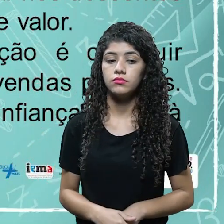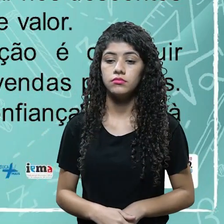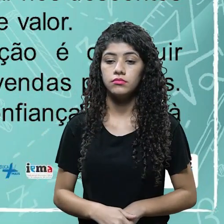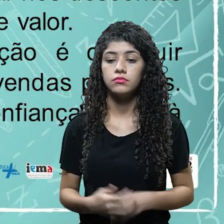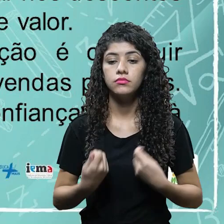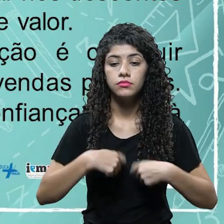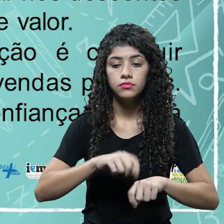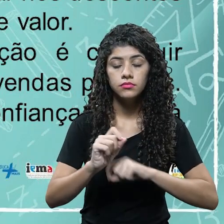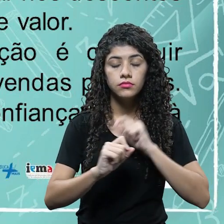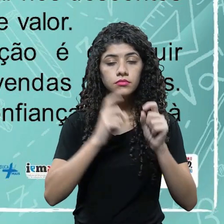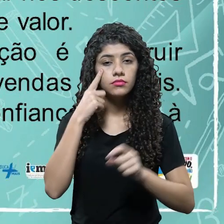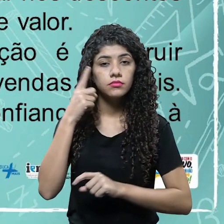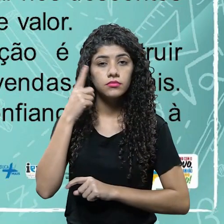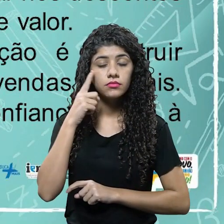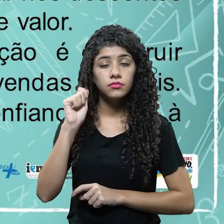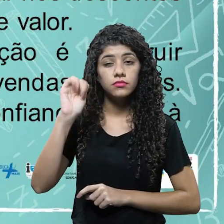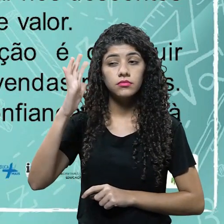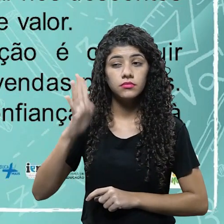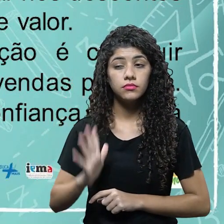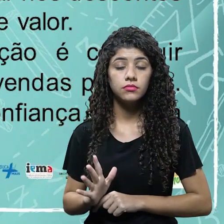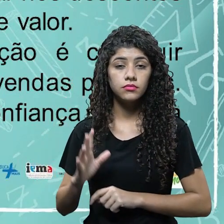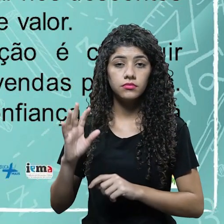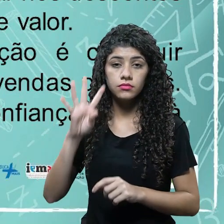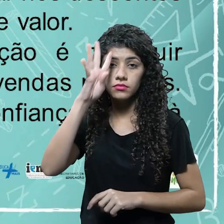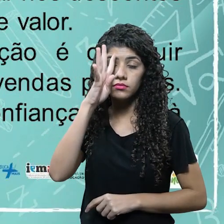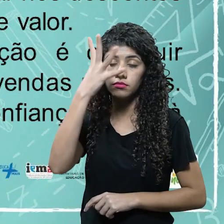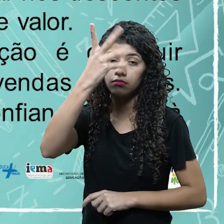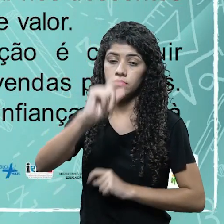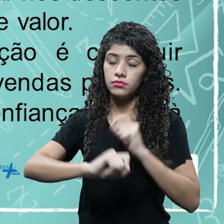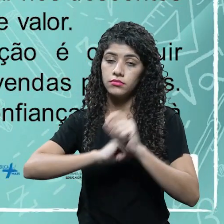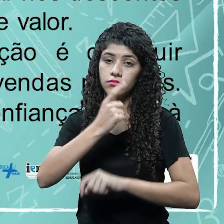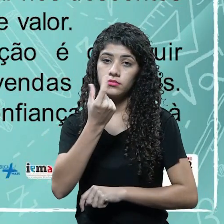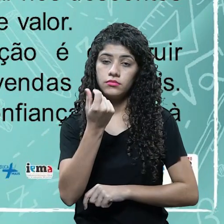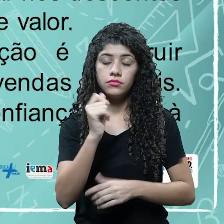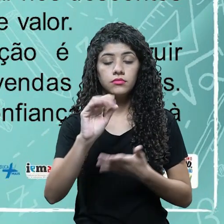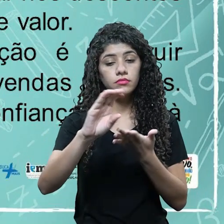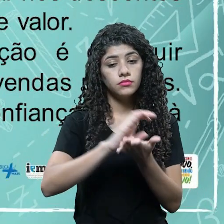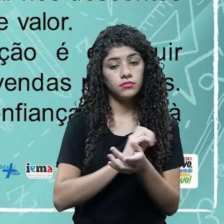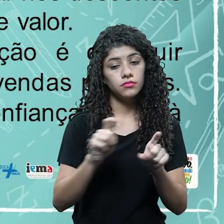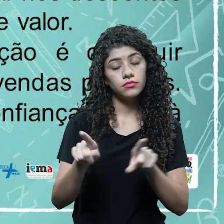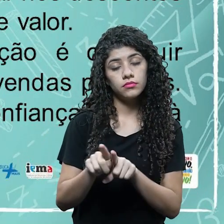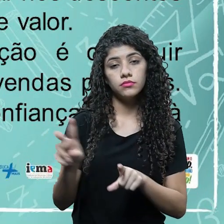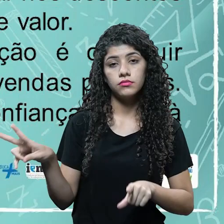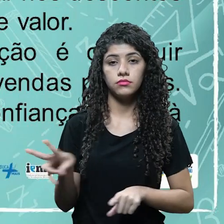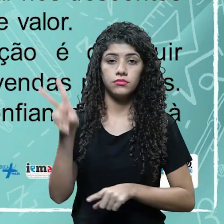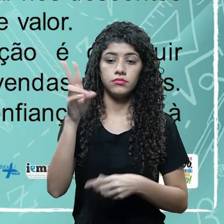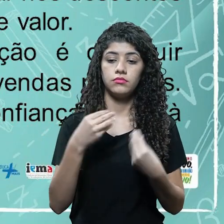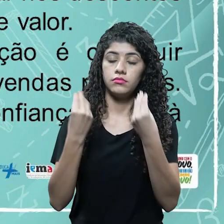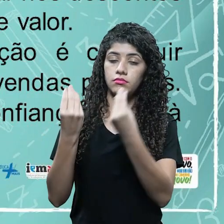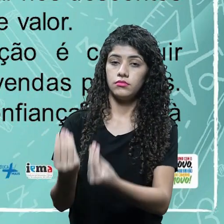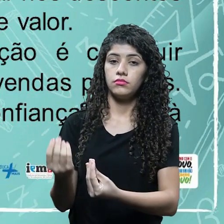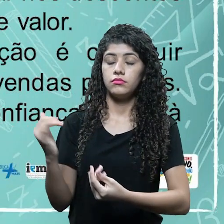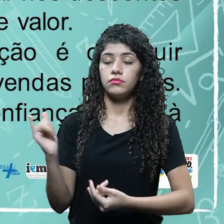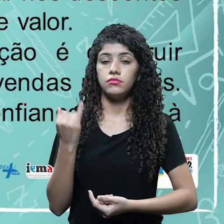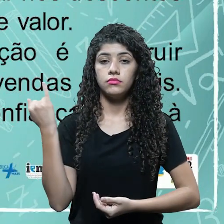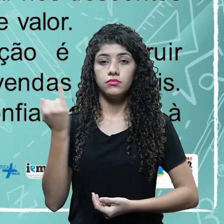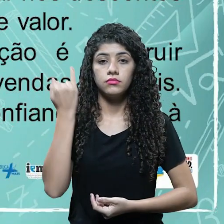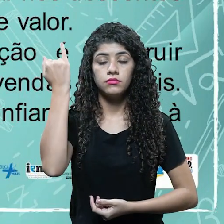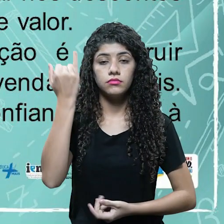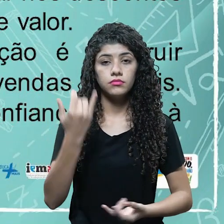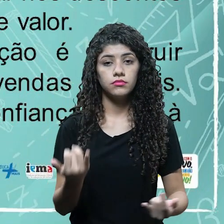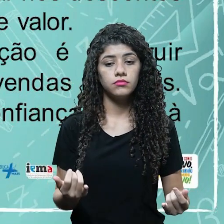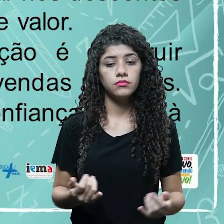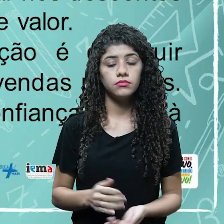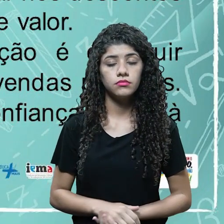preciso pensar nos descontos como uma solução, além de lucratividade e agregando valor. É importante frisar que, no atacado, a